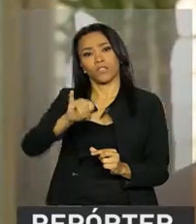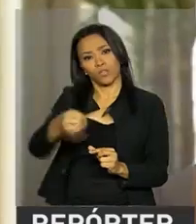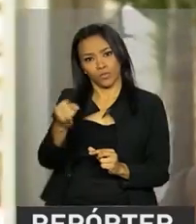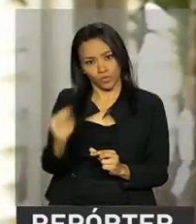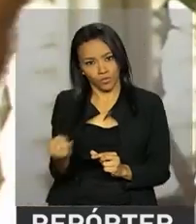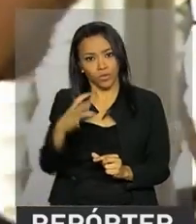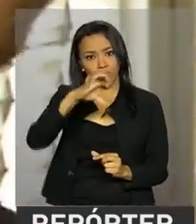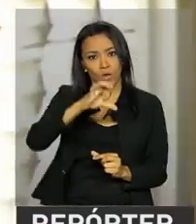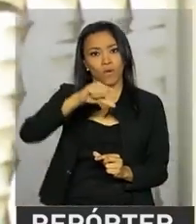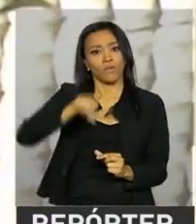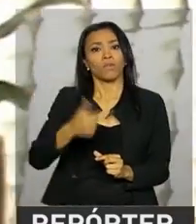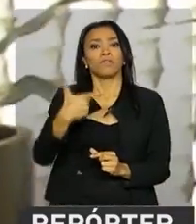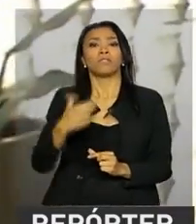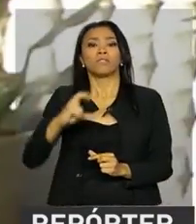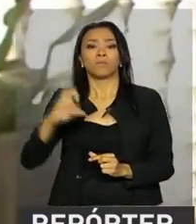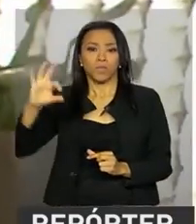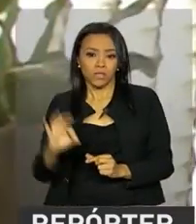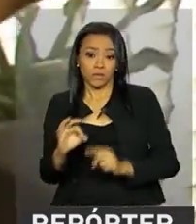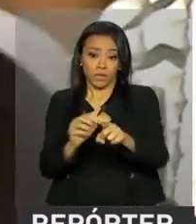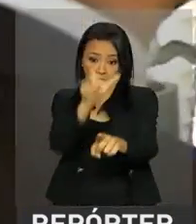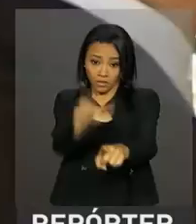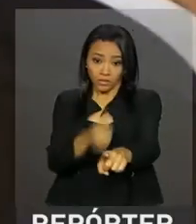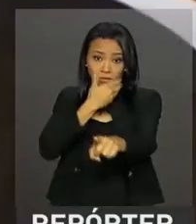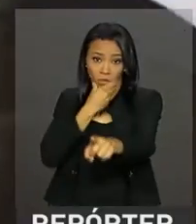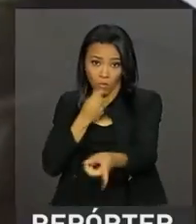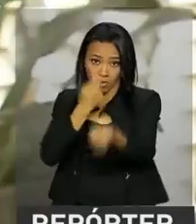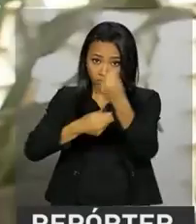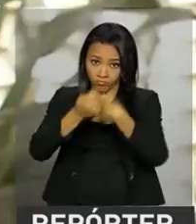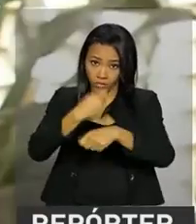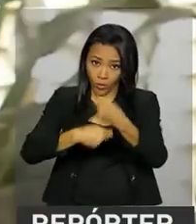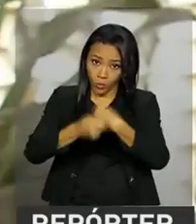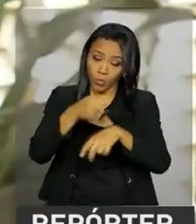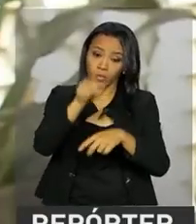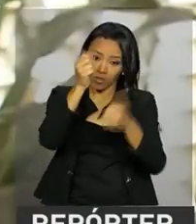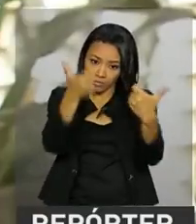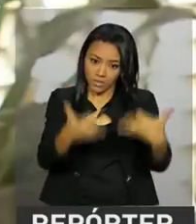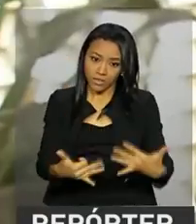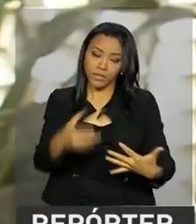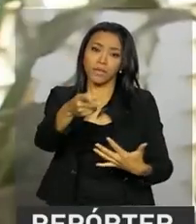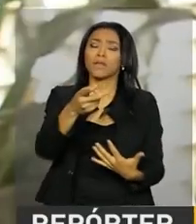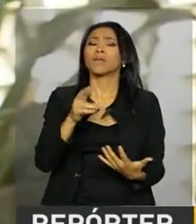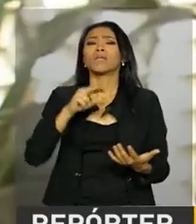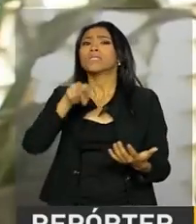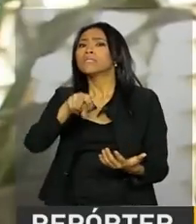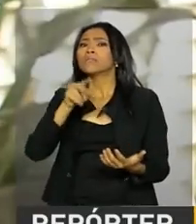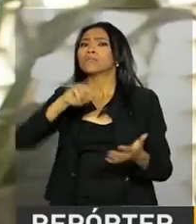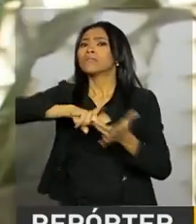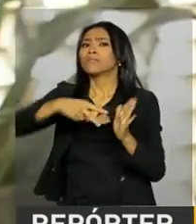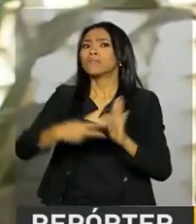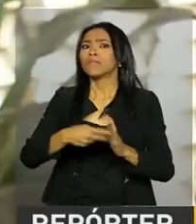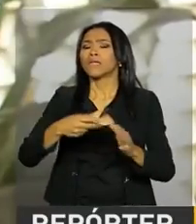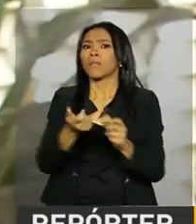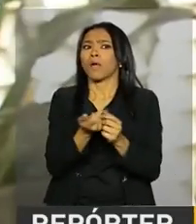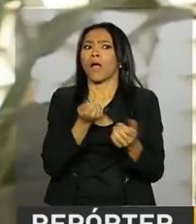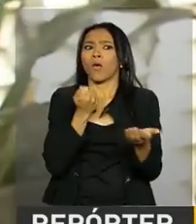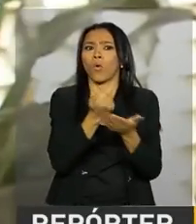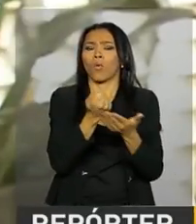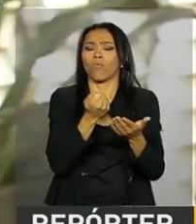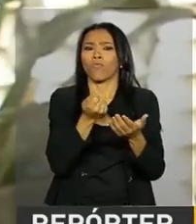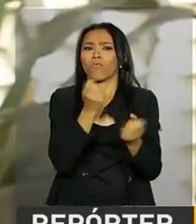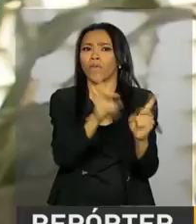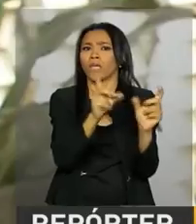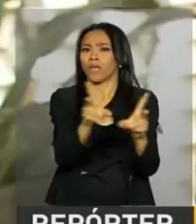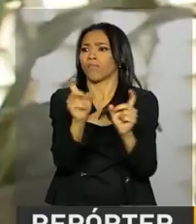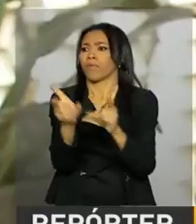para assessor econômico da fiesp o caminho é esse há sinais de aumento de vendas a mãe das encomendas de aumento de